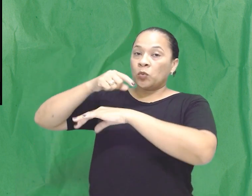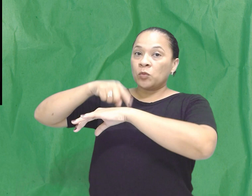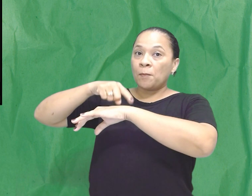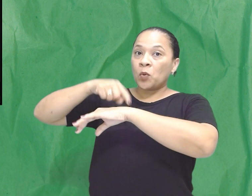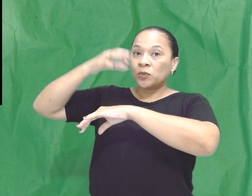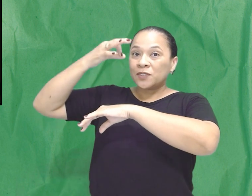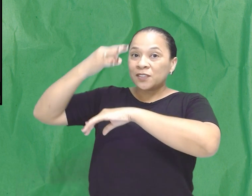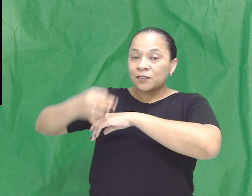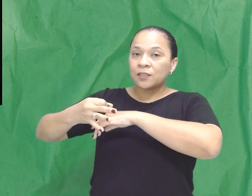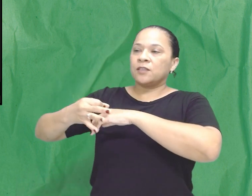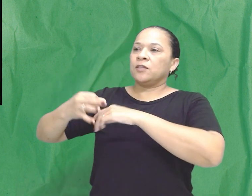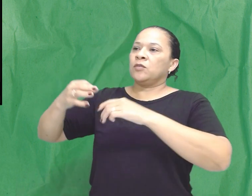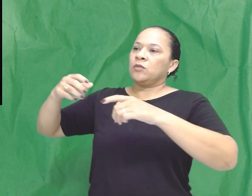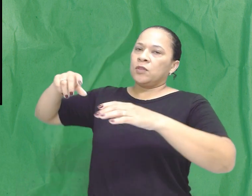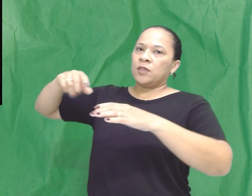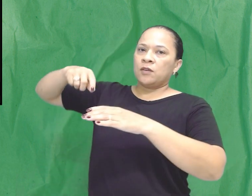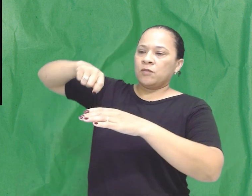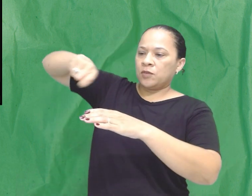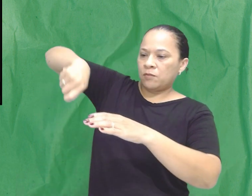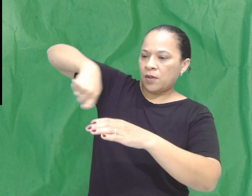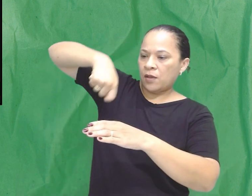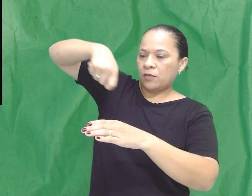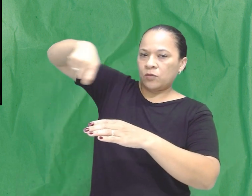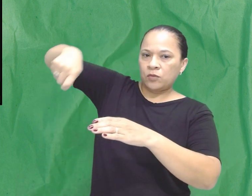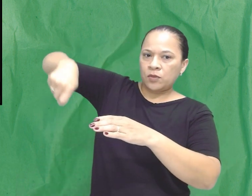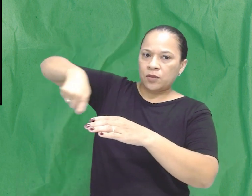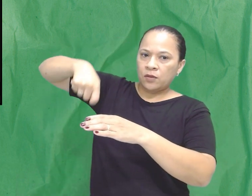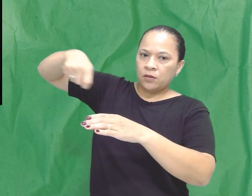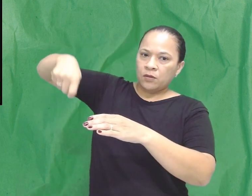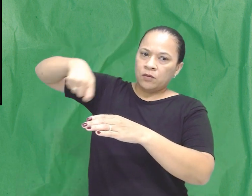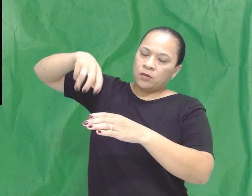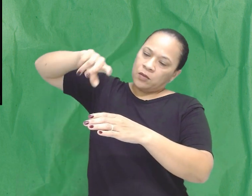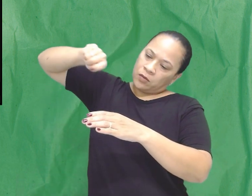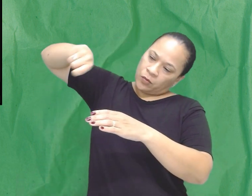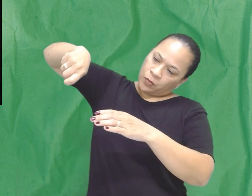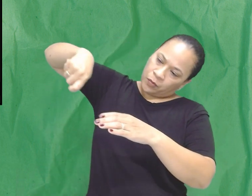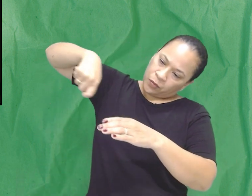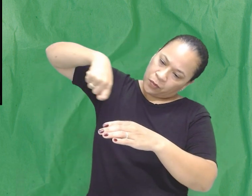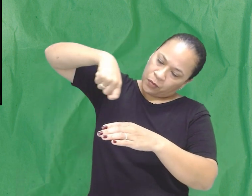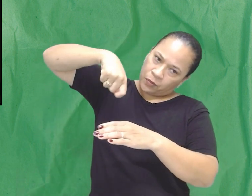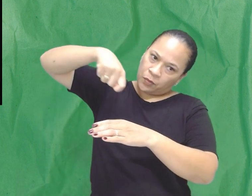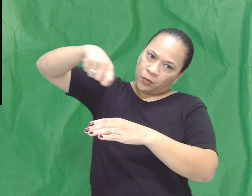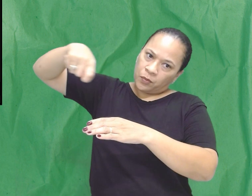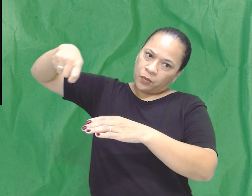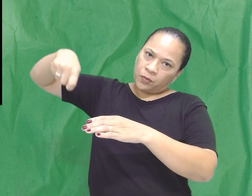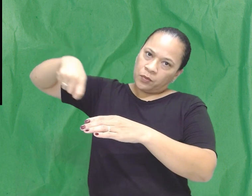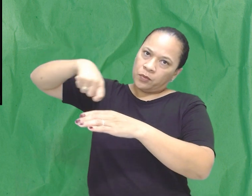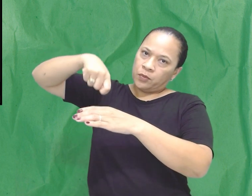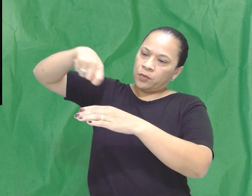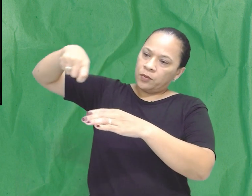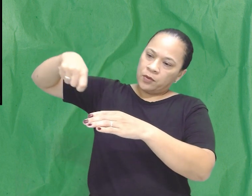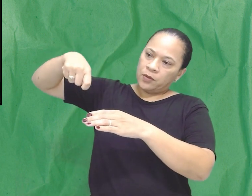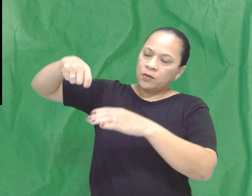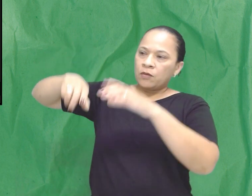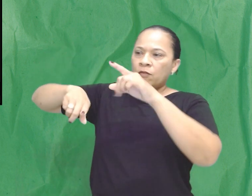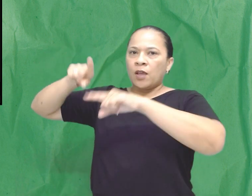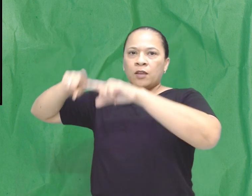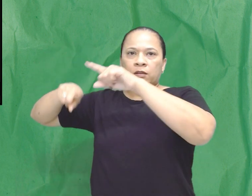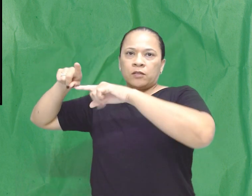ver a consistência, ele vai formar vários picos, portanto, ele forma esses picos variados em vários tamanhos e